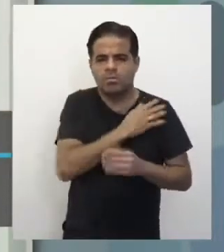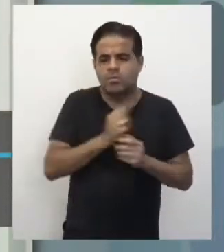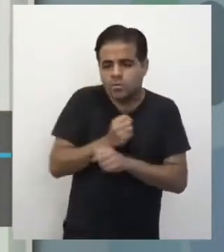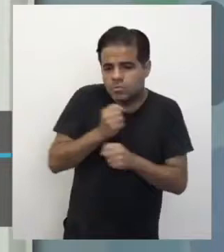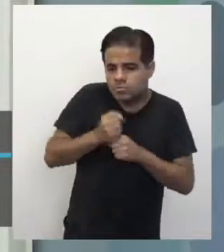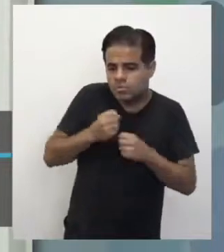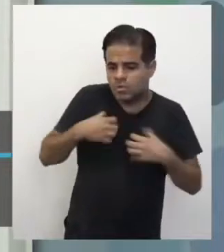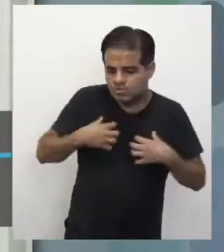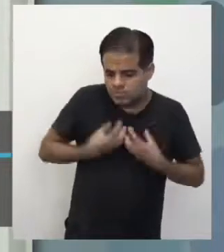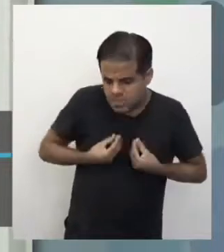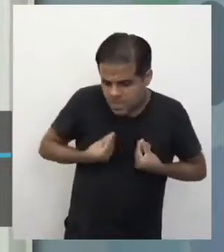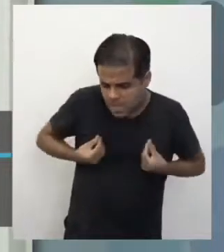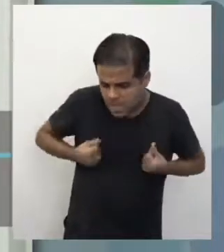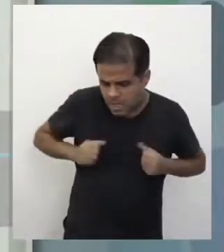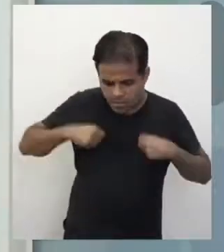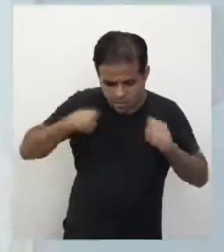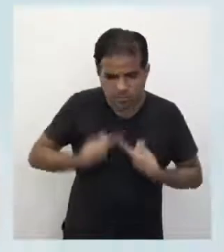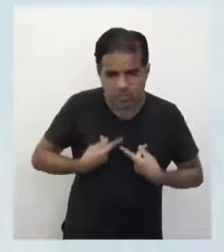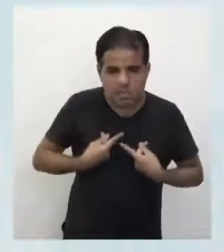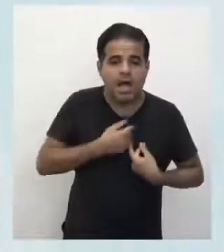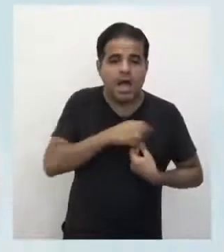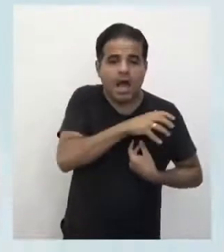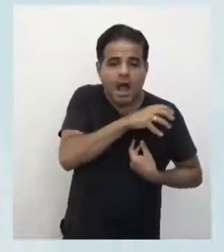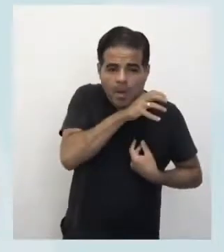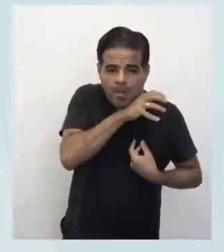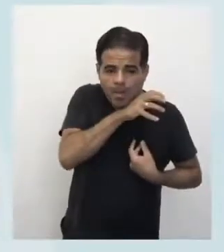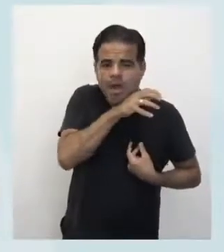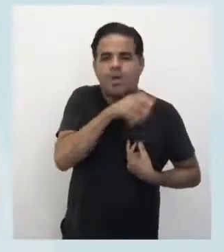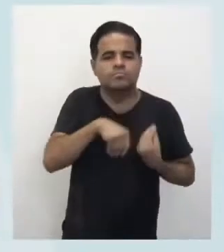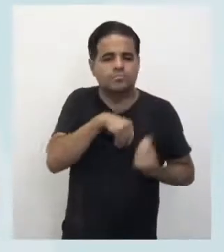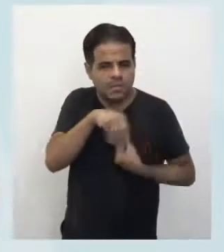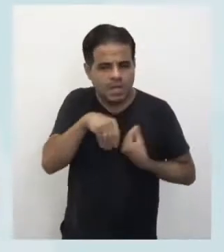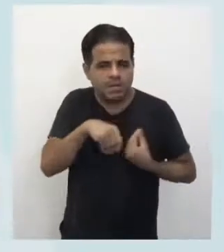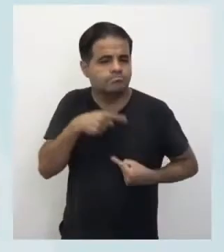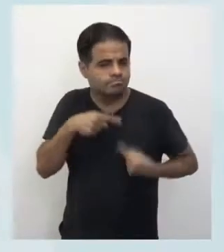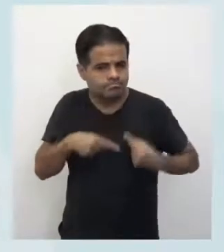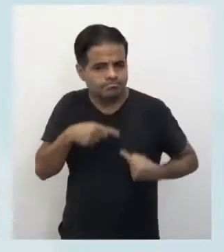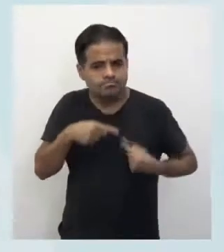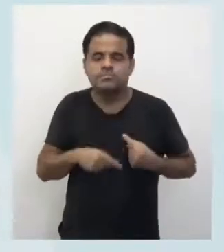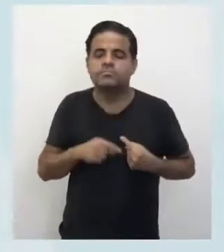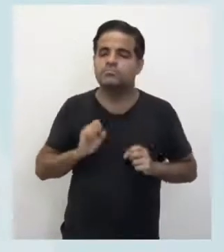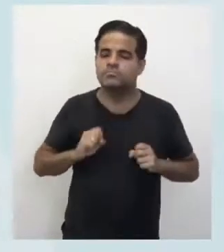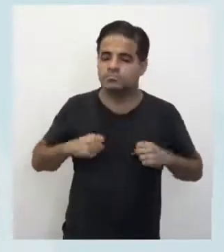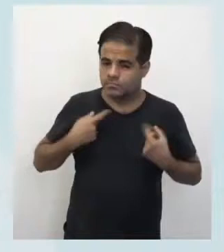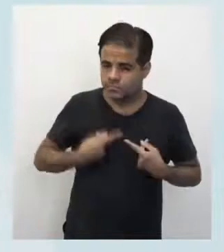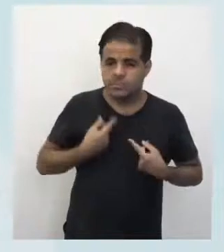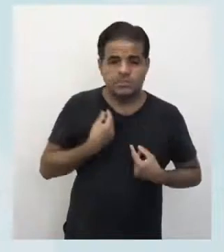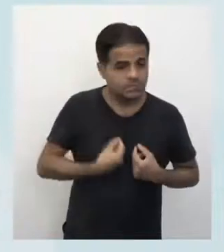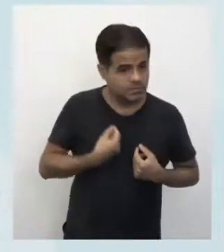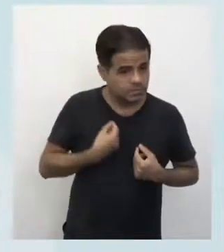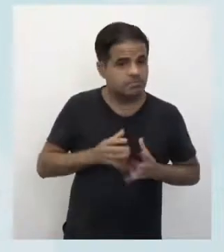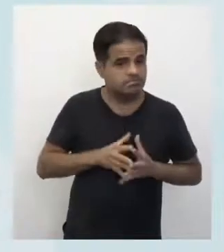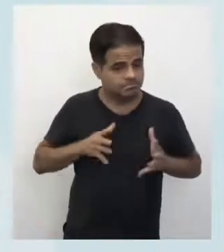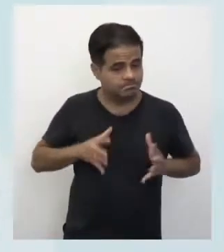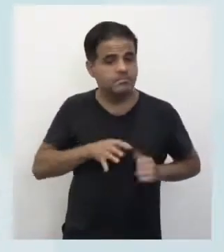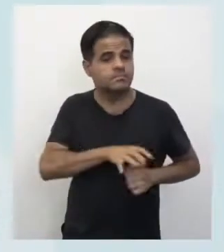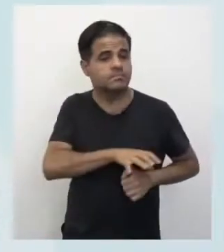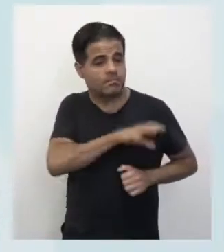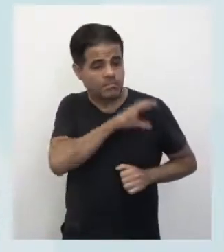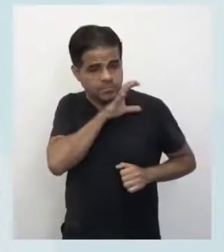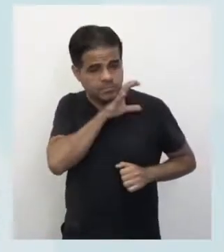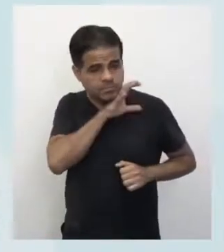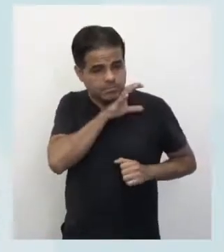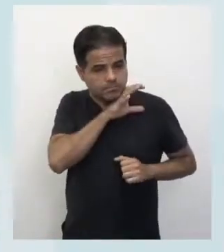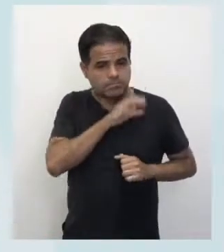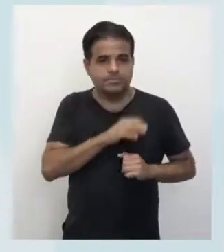uma essência humana que é animal, racional e política. Ou seja, um ser vivo, por isso a dimensão animal, um